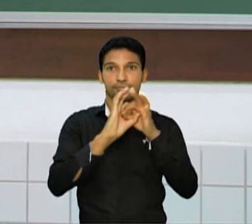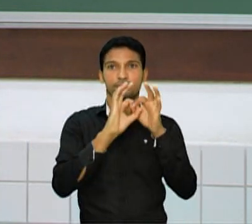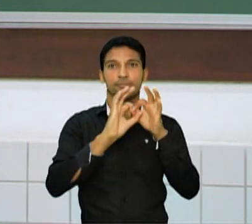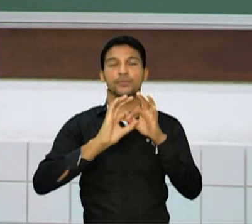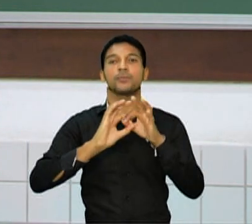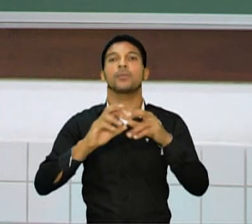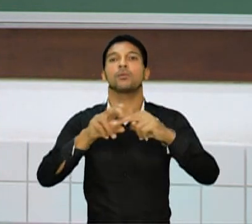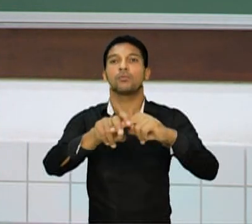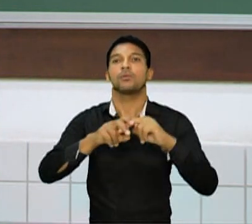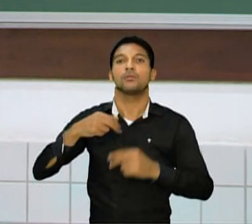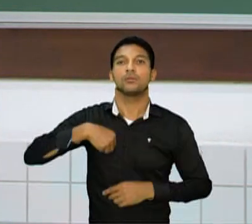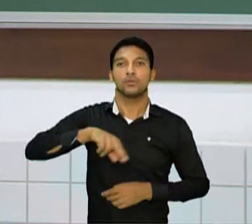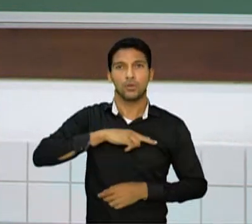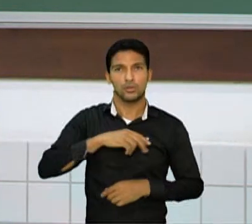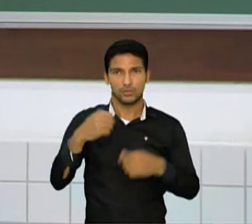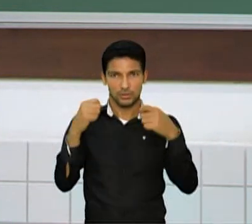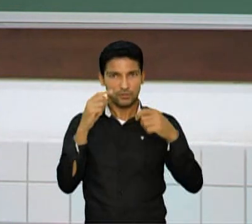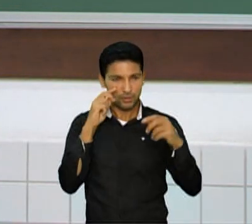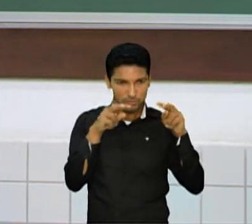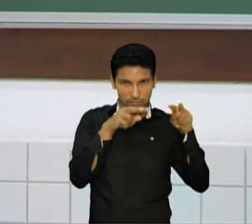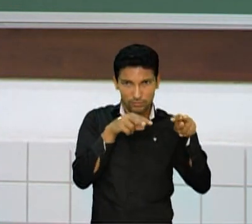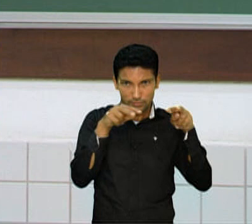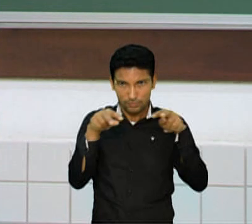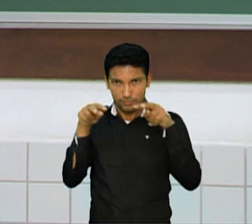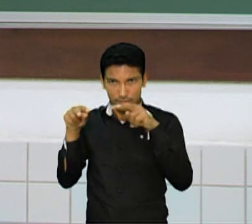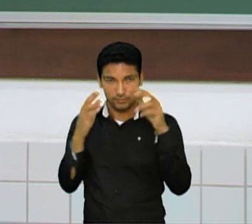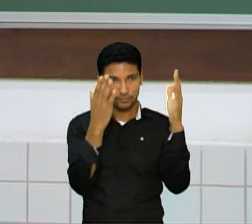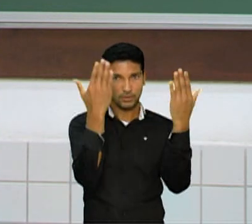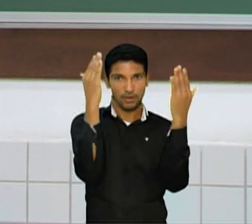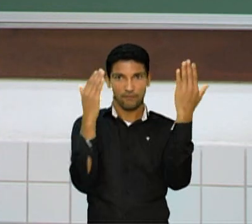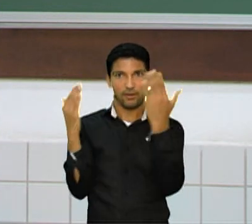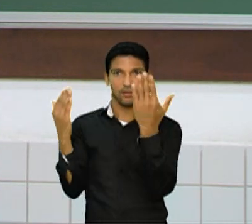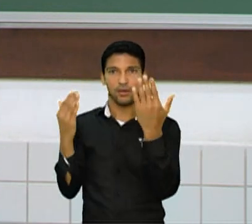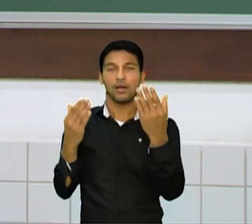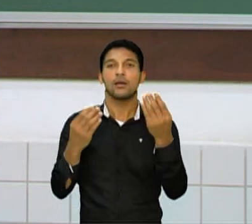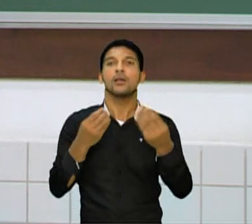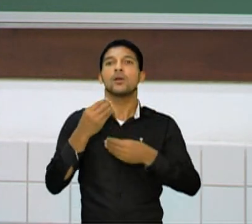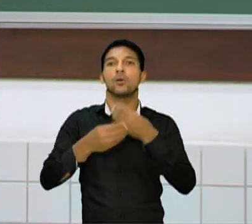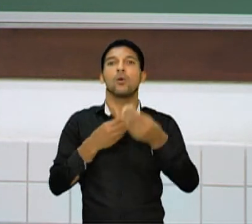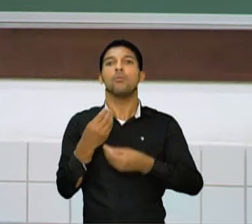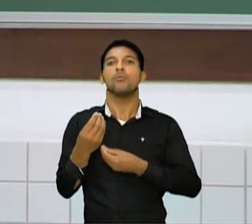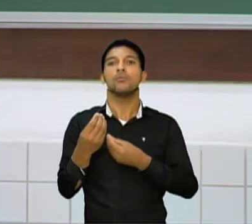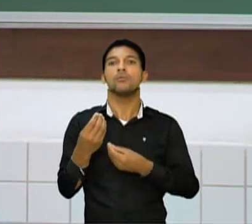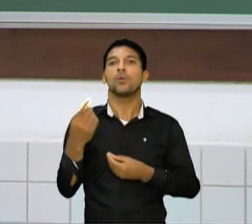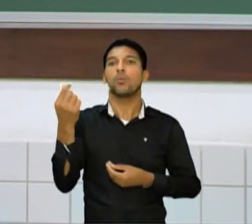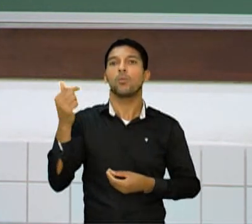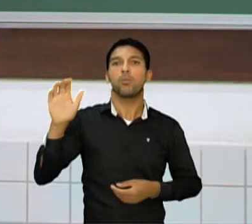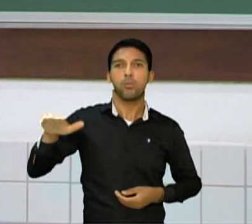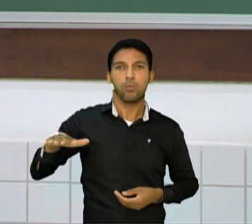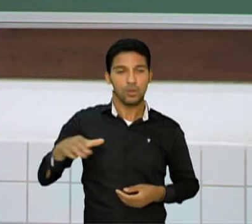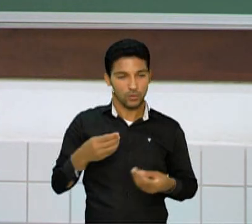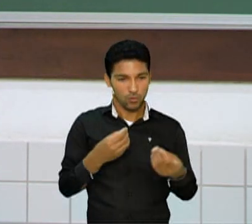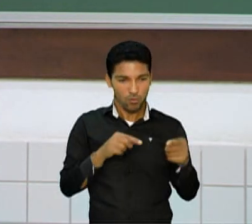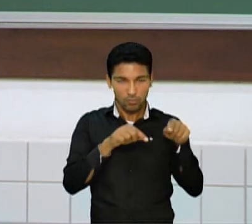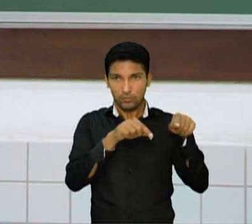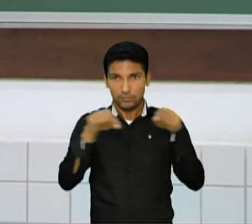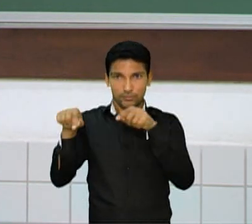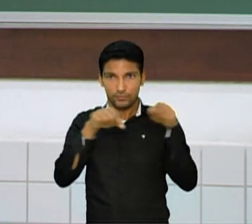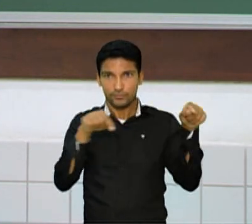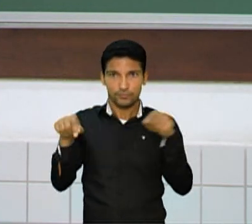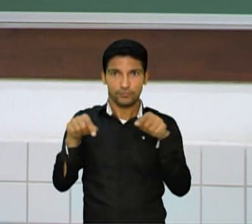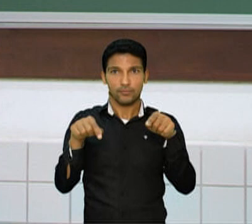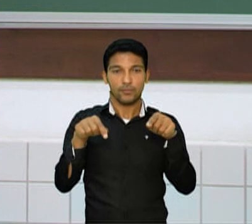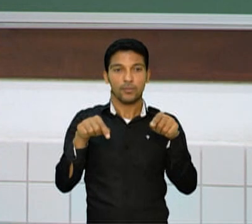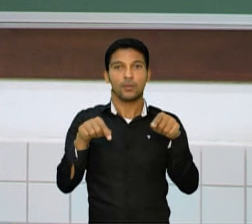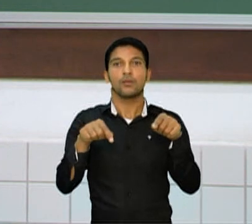gente deve avaliar o custo e benefício e literalmente estudar os efeitos socioeconômicos dessa